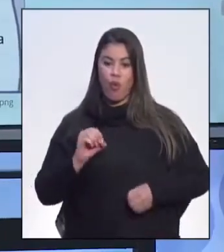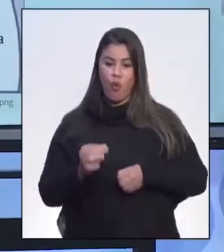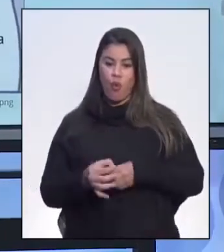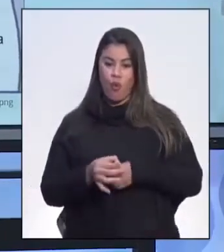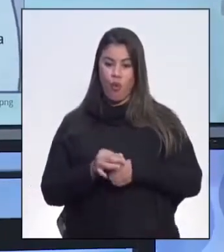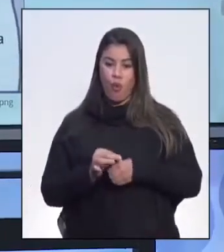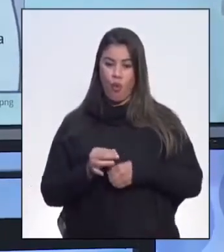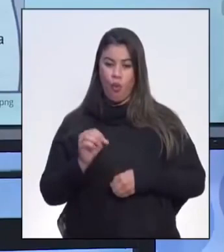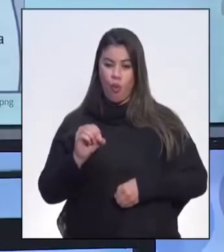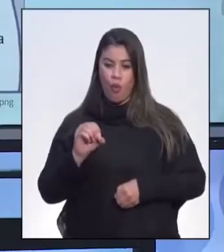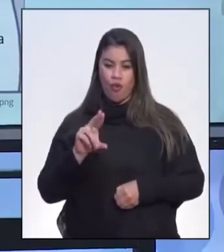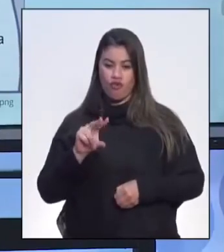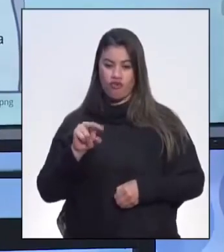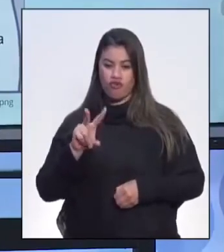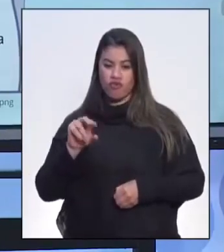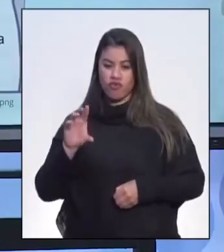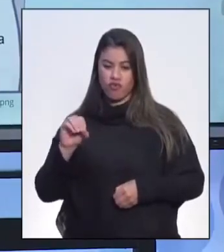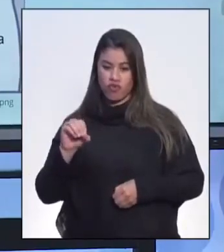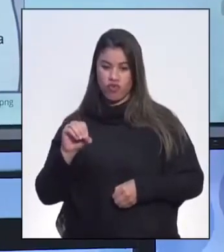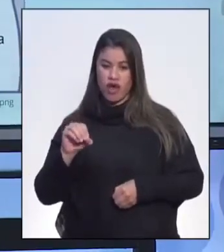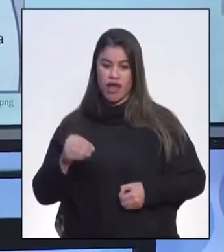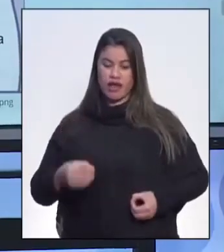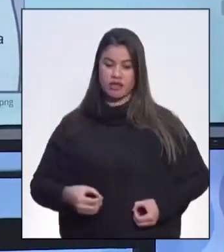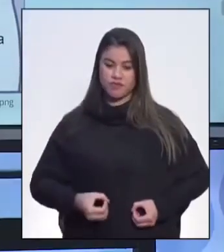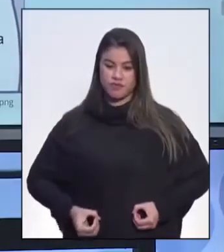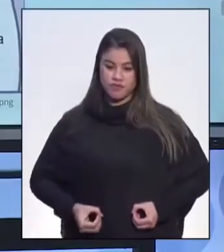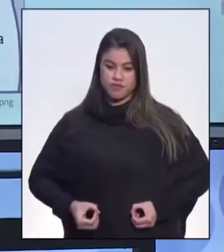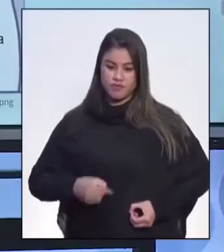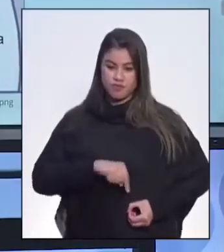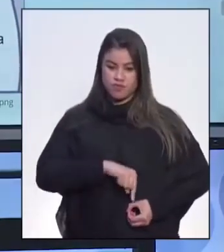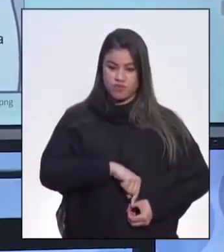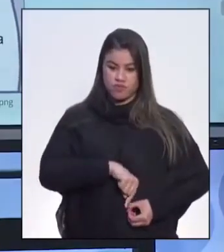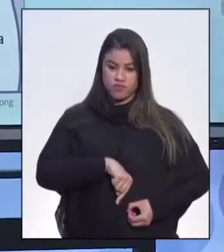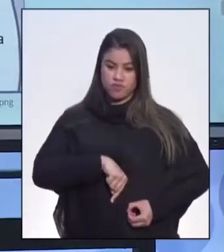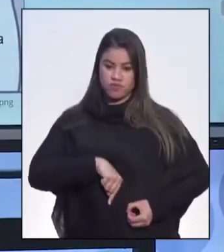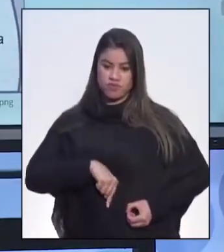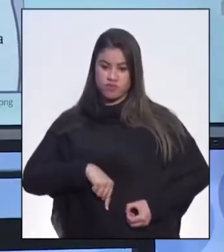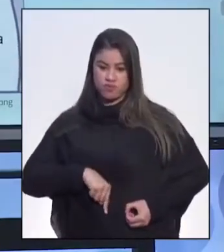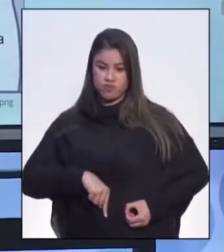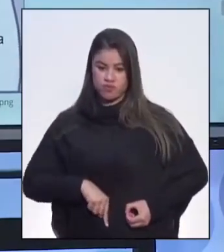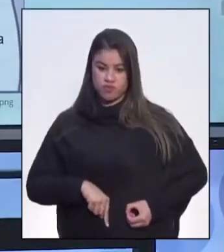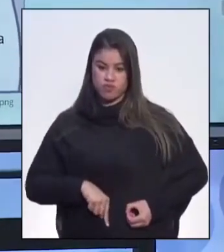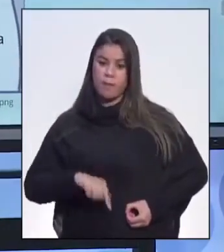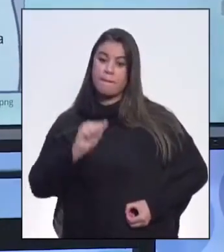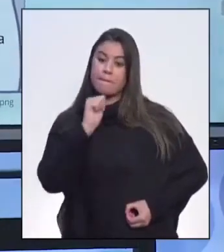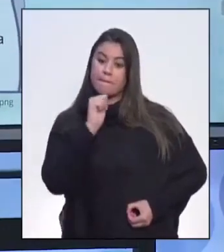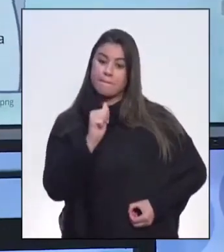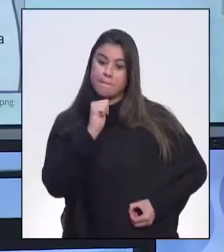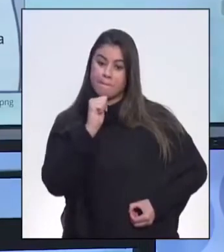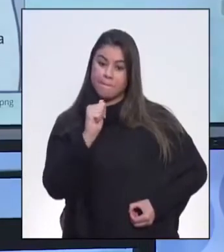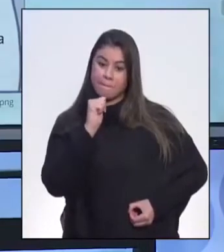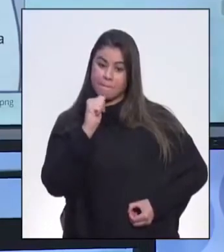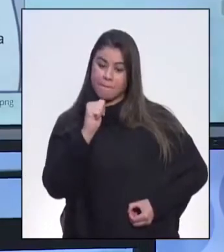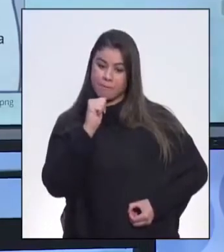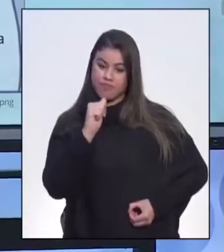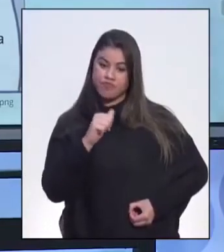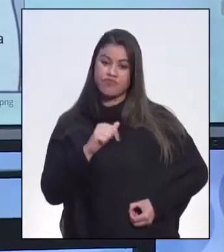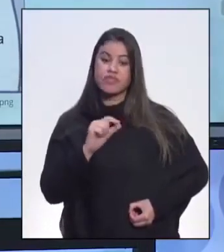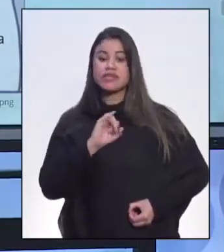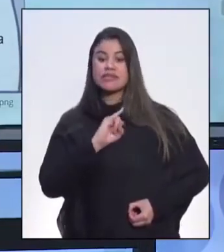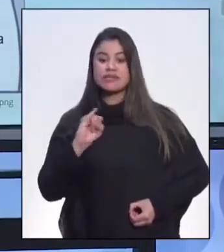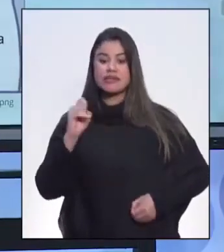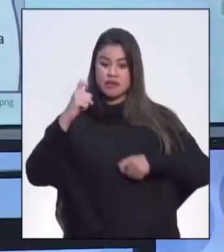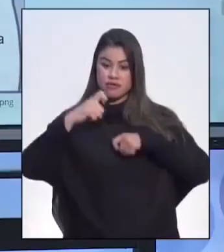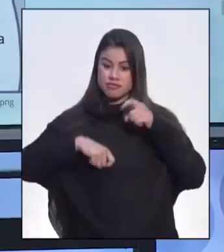que acontece? Esse óvulo vai chegar aqui no útero, ó, aqui está o útero, e se esse óvulo não foi